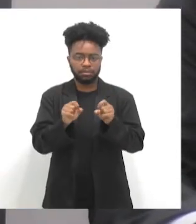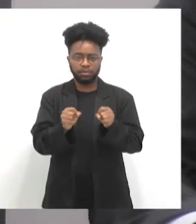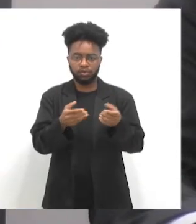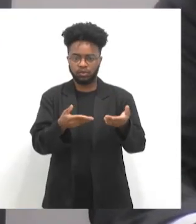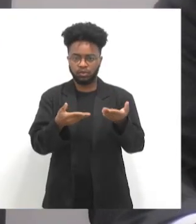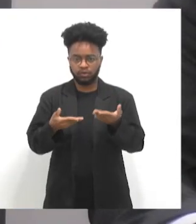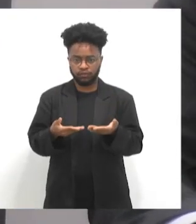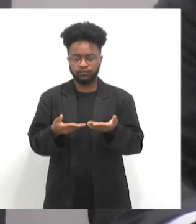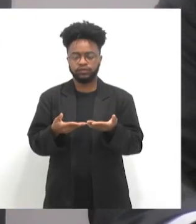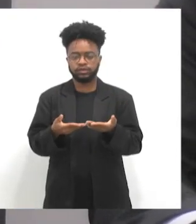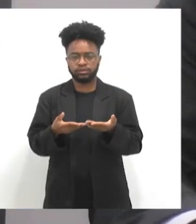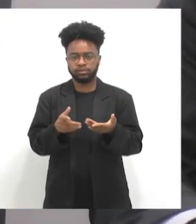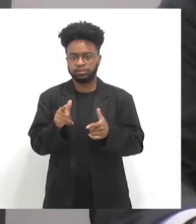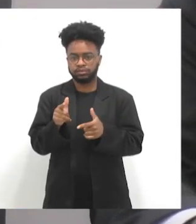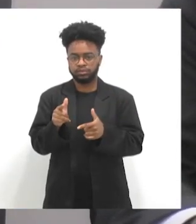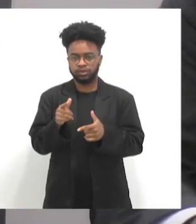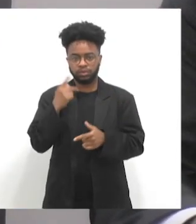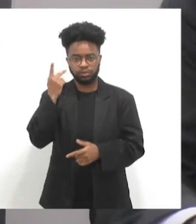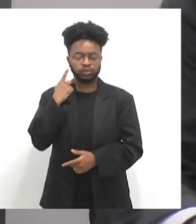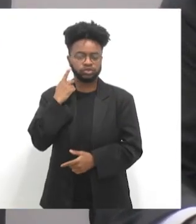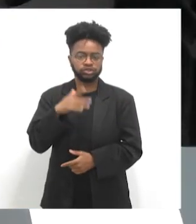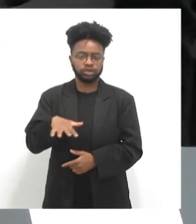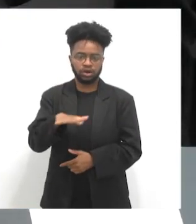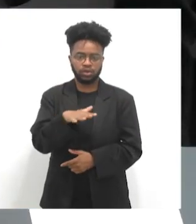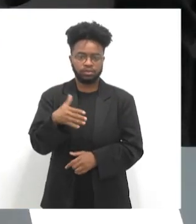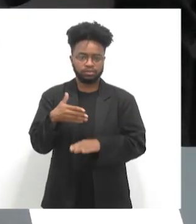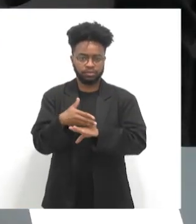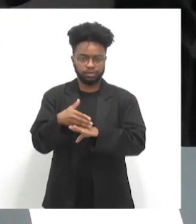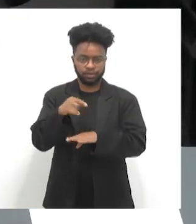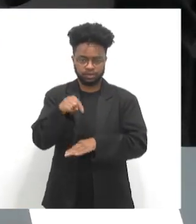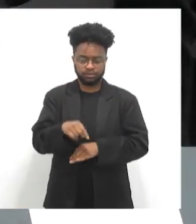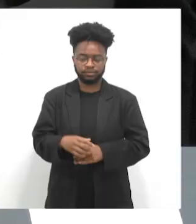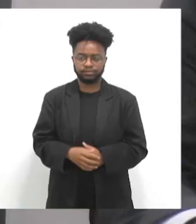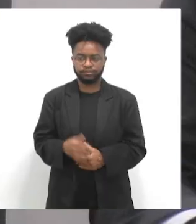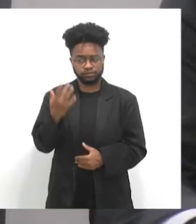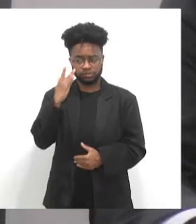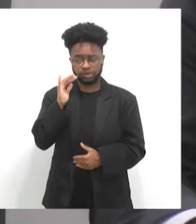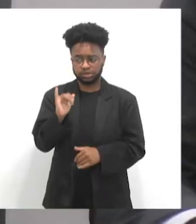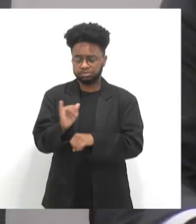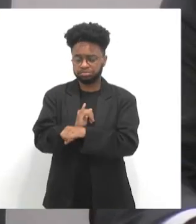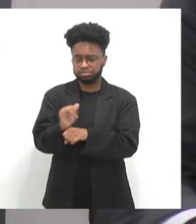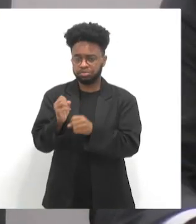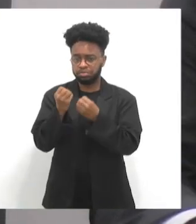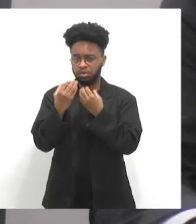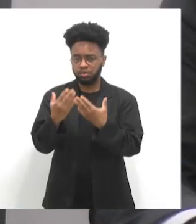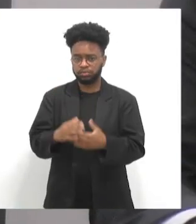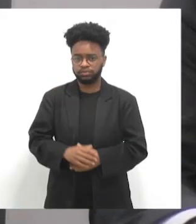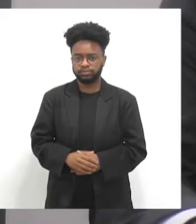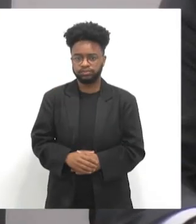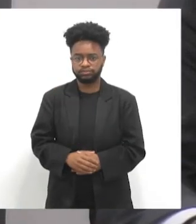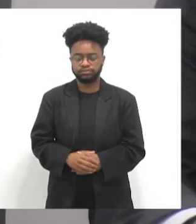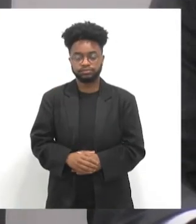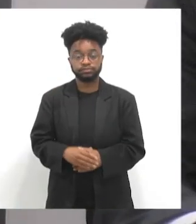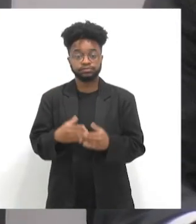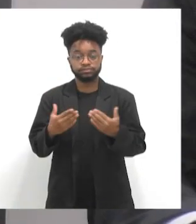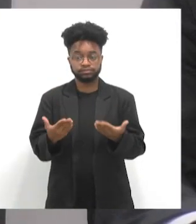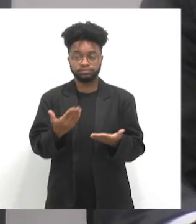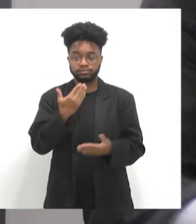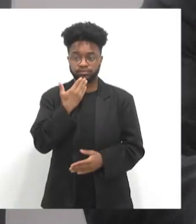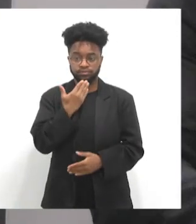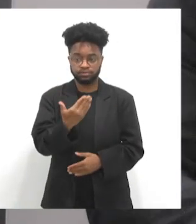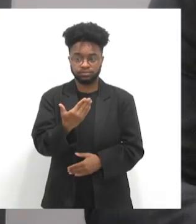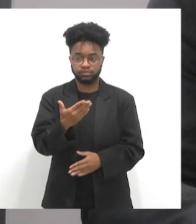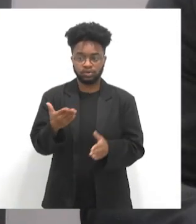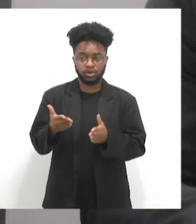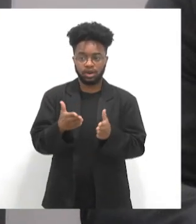nessas sessões para vir o Procurador-Geral da Casa. Acho que pode ser um bom caminho, então, solicitando, de repente, um